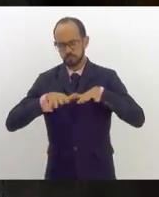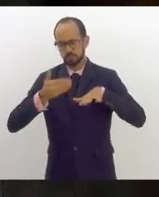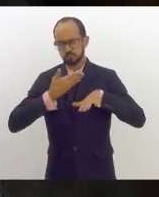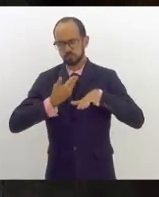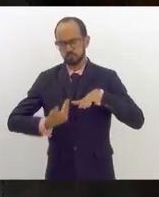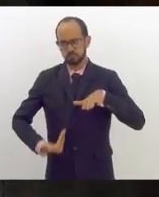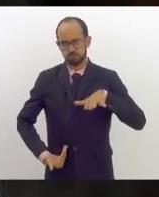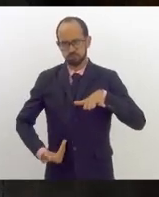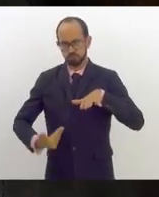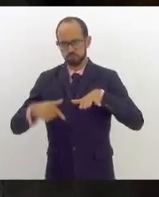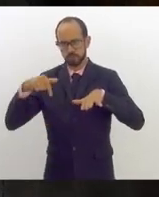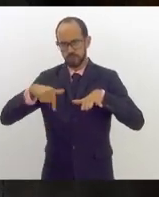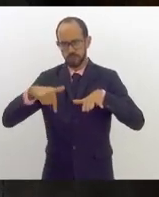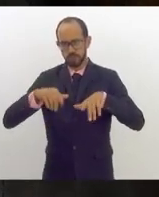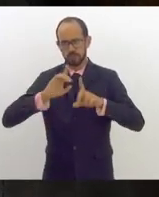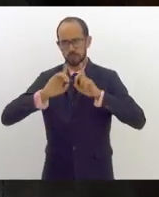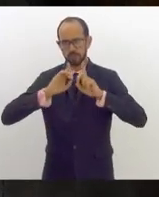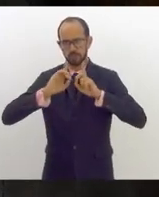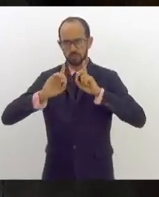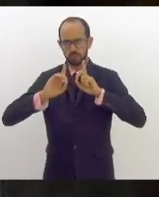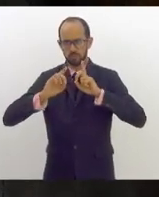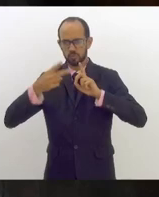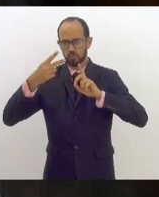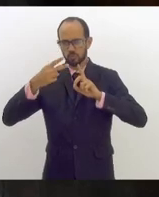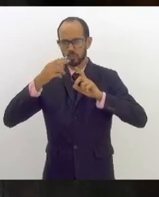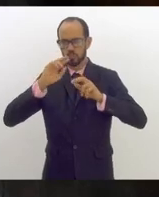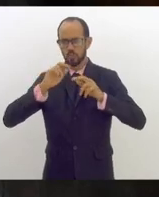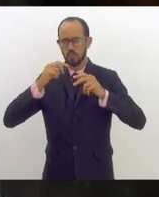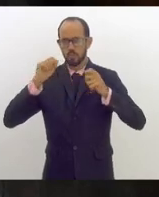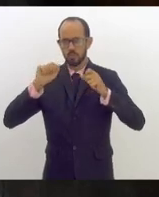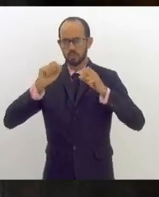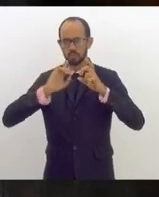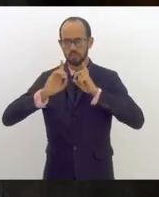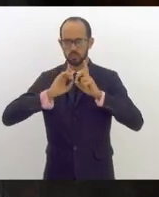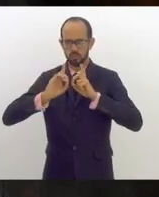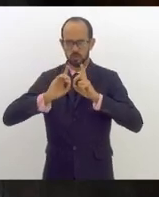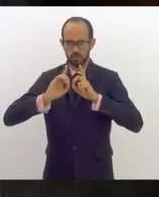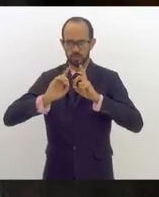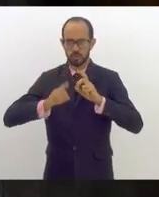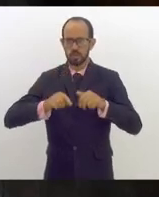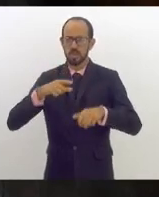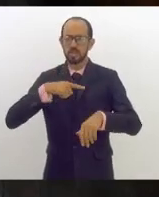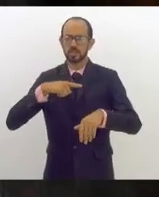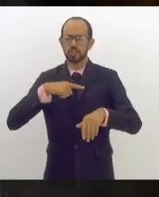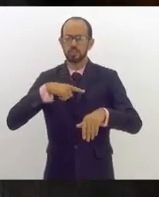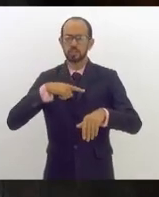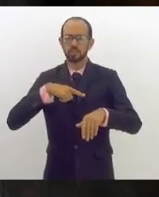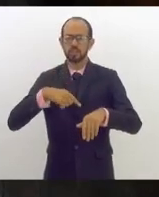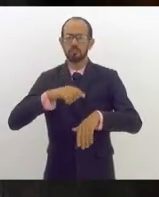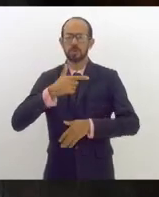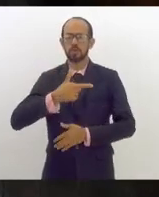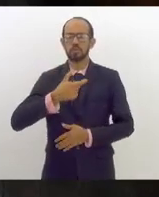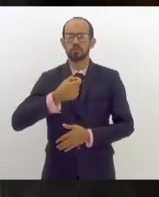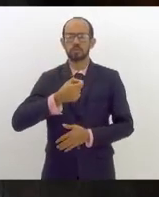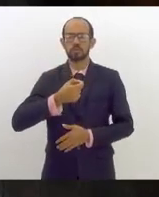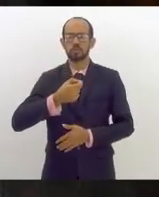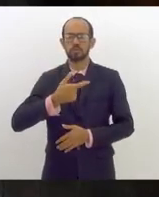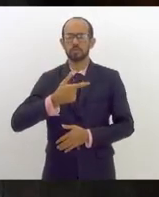em duas discussões previu a arrecadação de ICMS para 2023